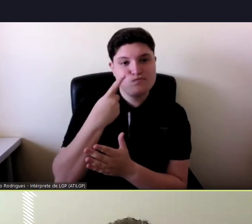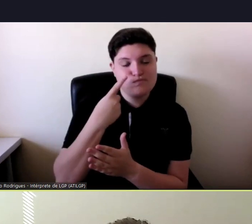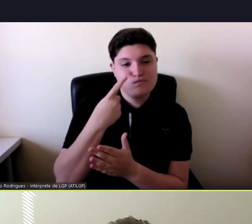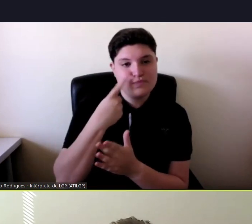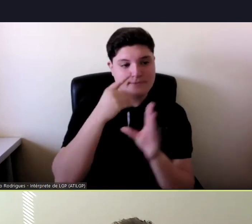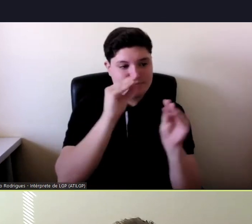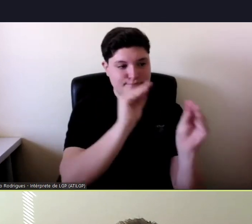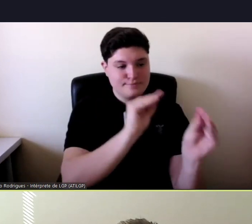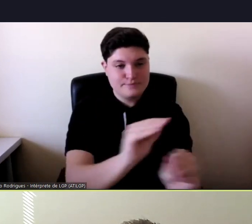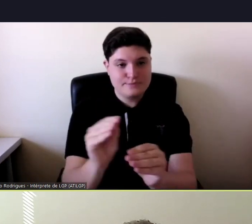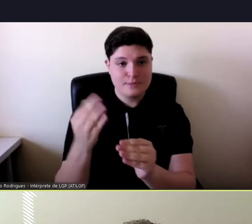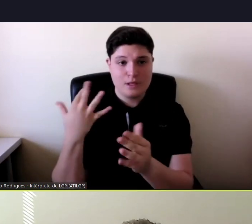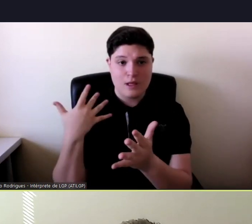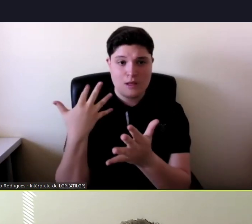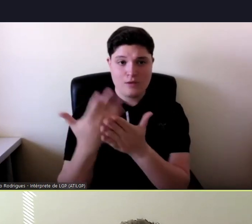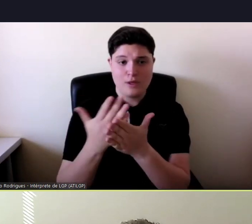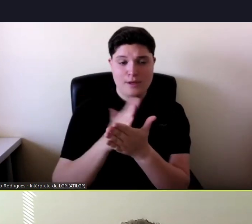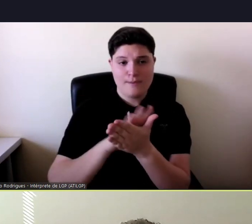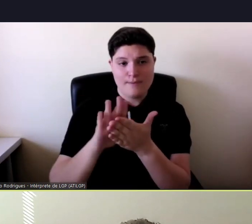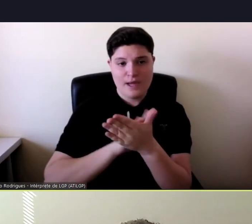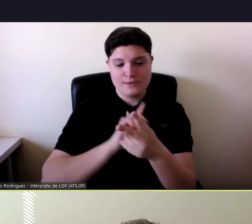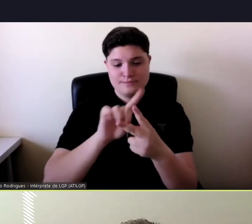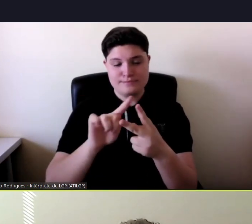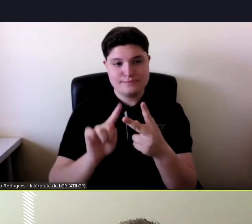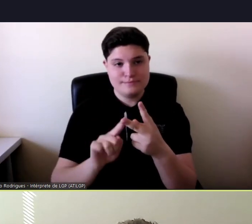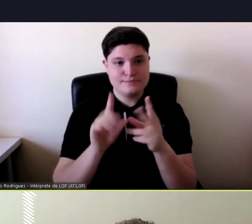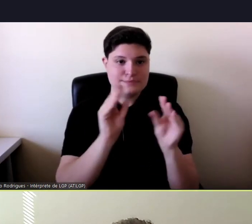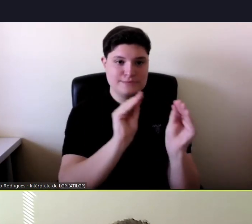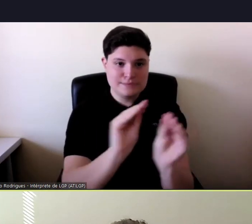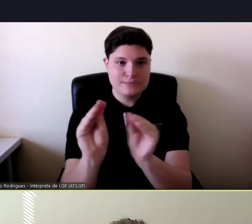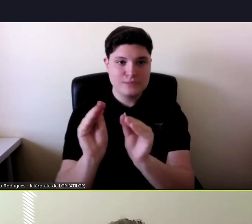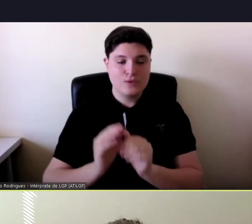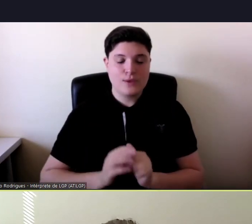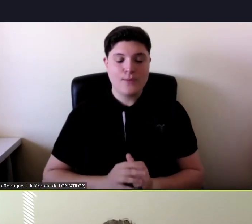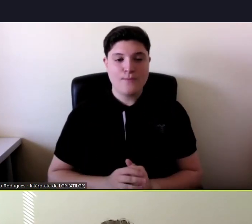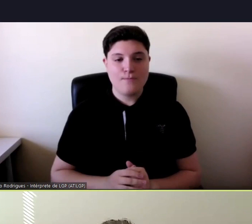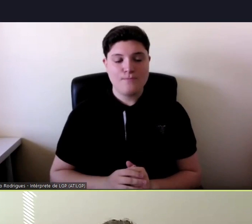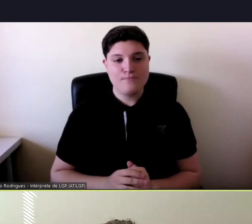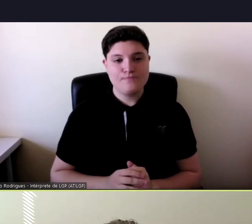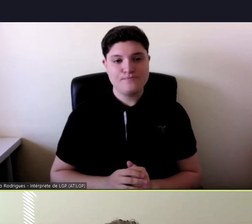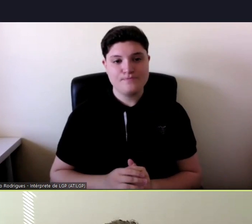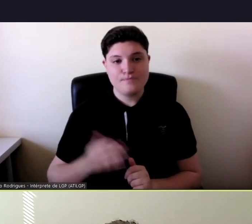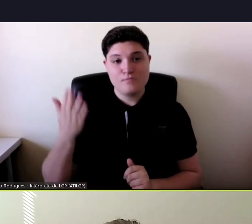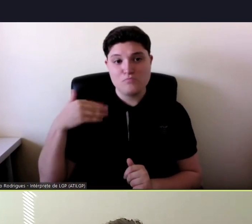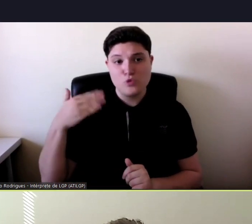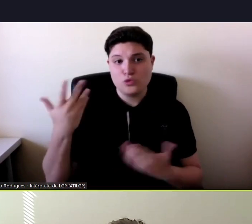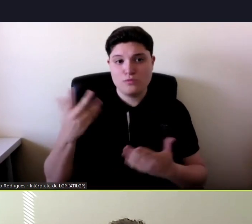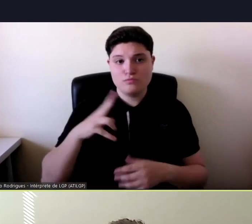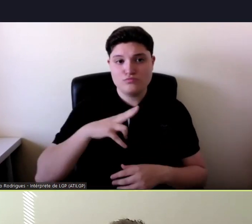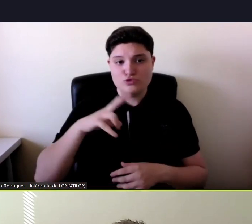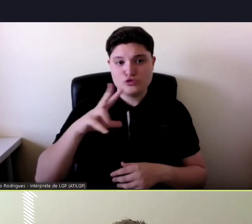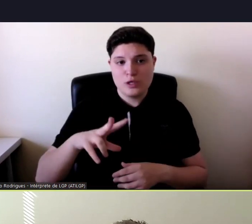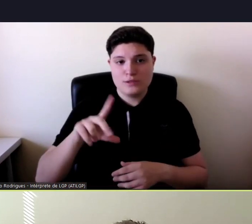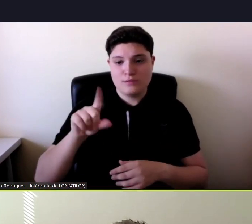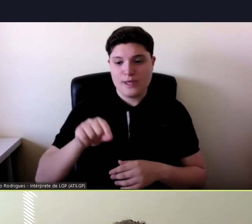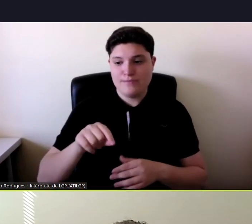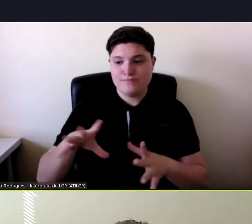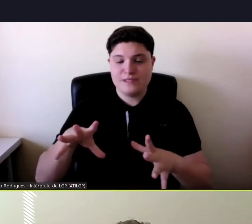fundos que foram agora colocados ao serviço do país e das